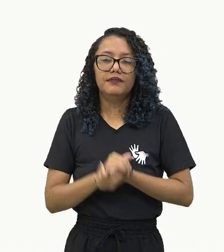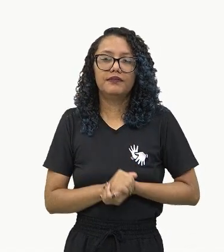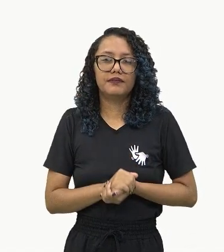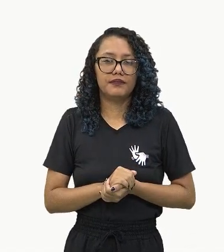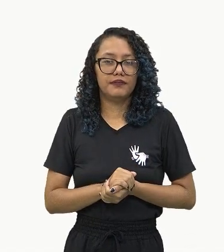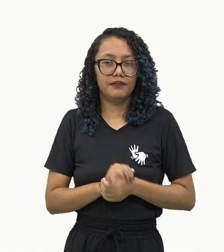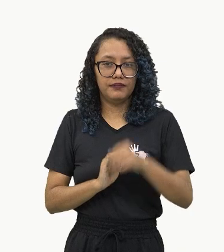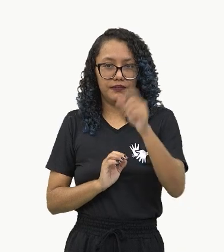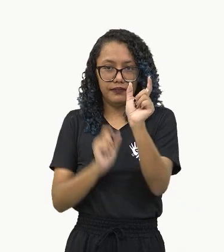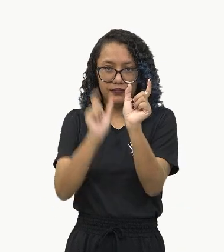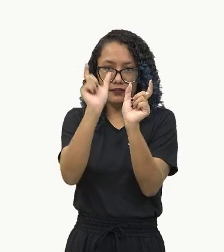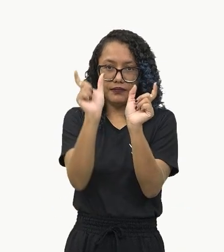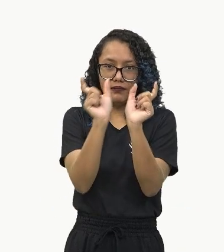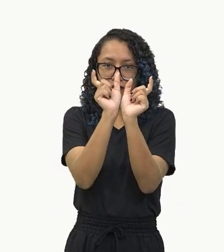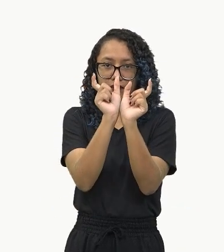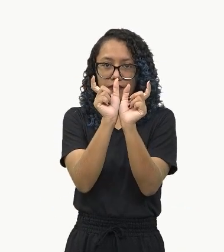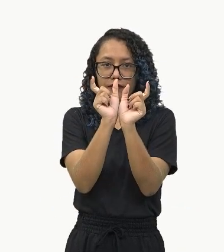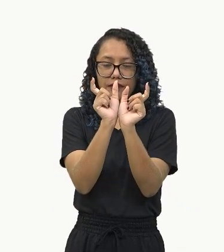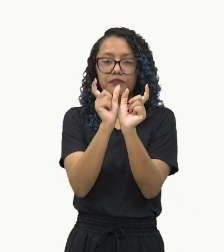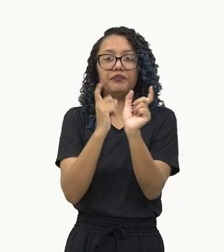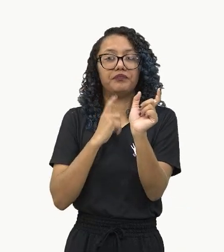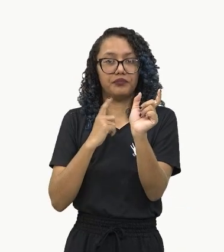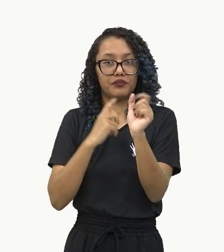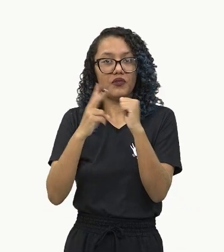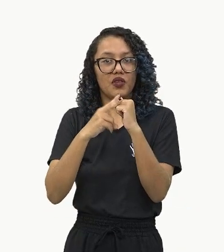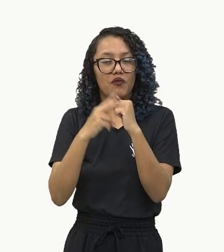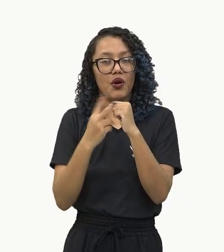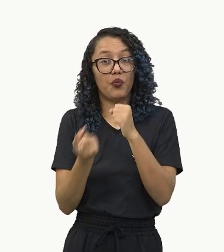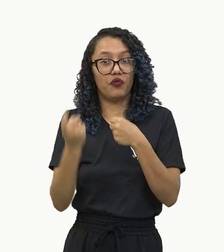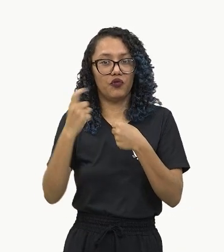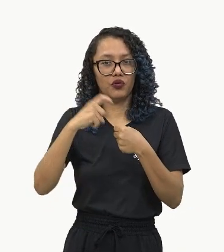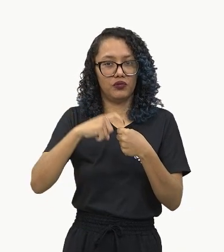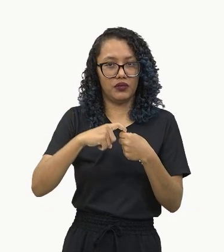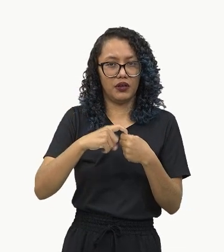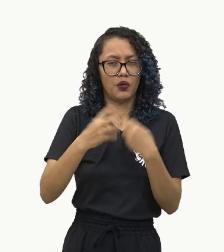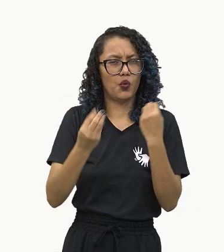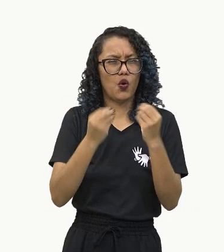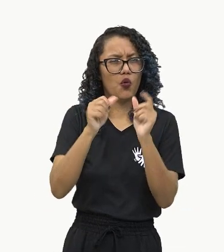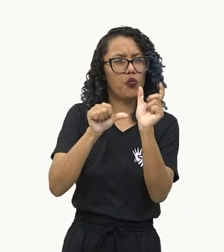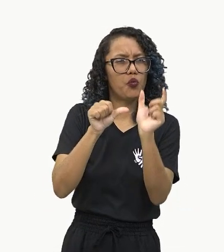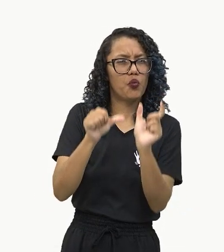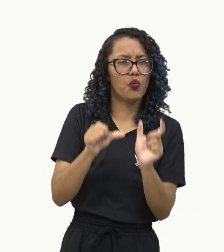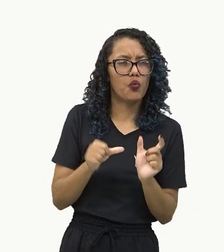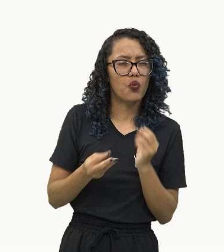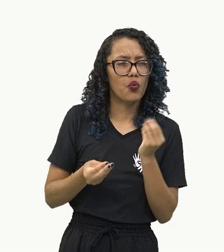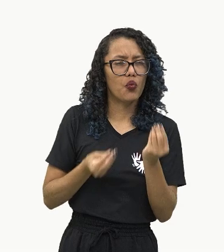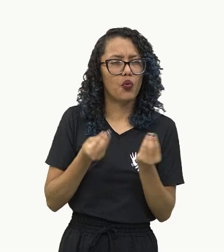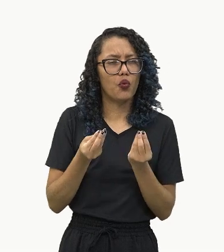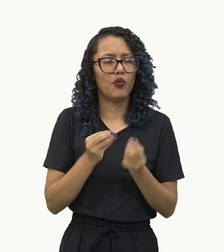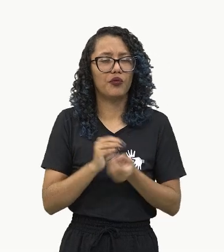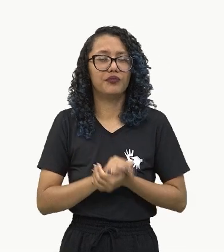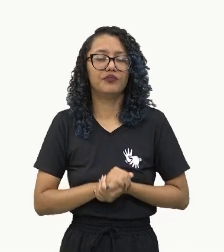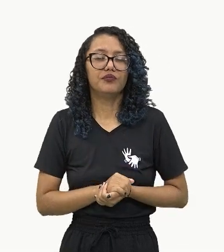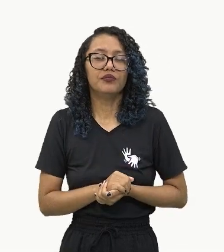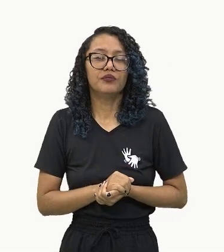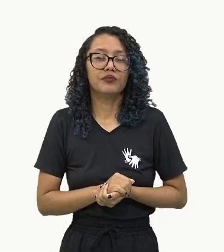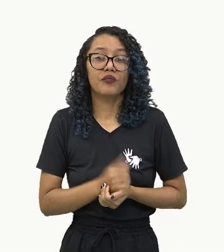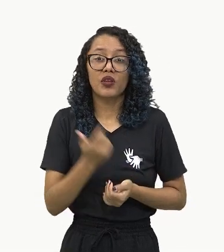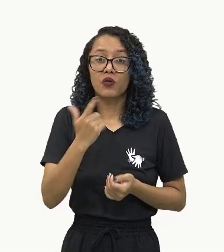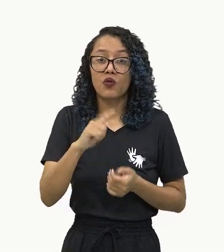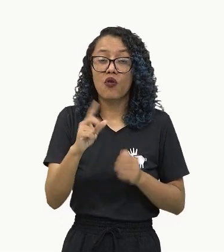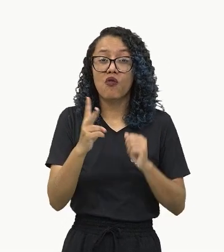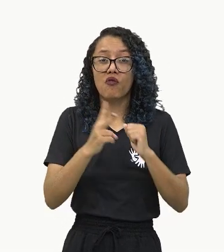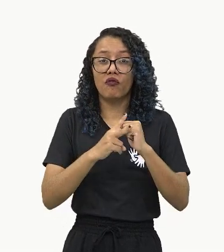vuelto. Eu descobri aqui o verbo volver. Olha a conjugação dele. Mais uma vez, o verbo está